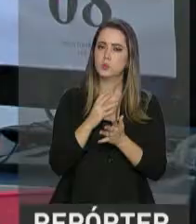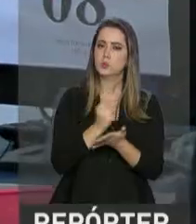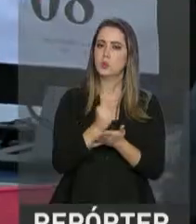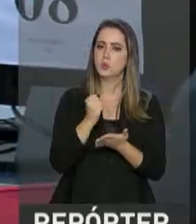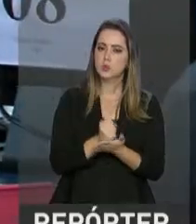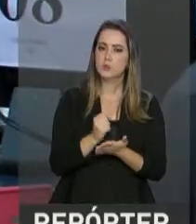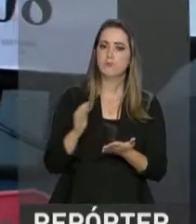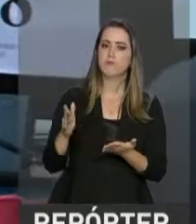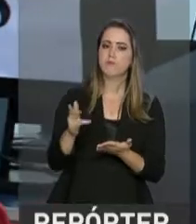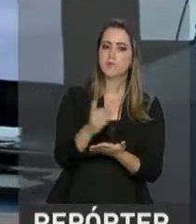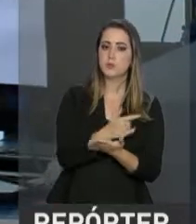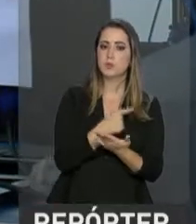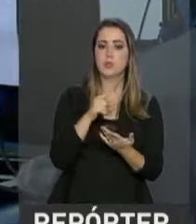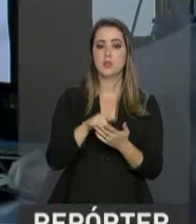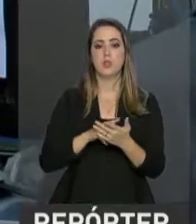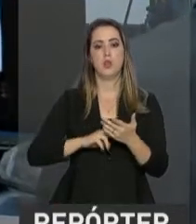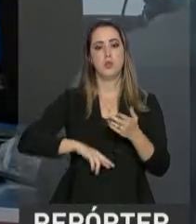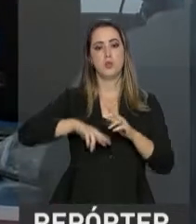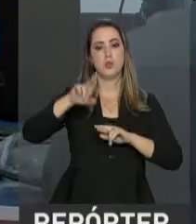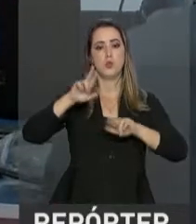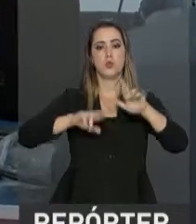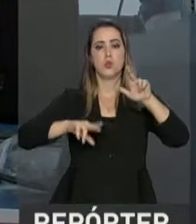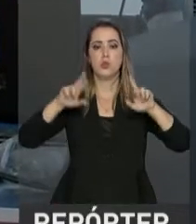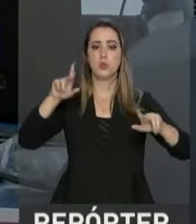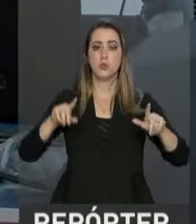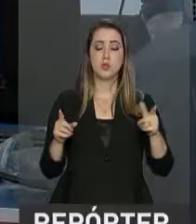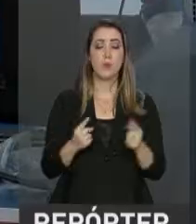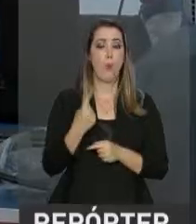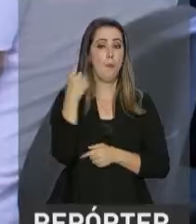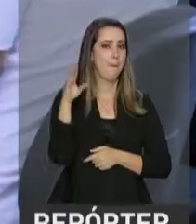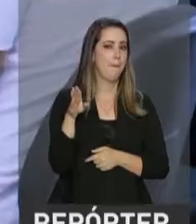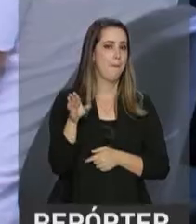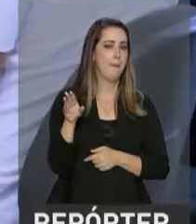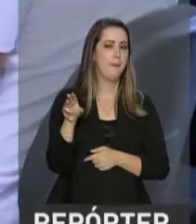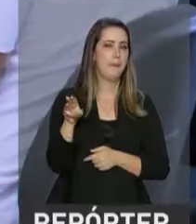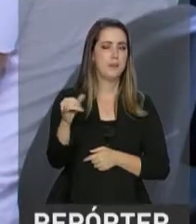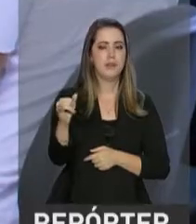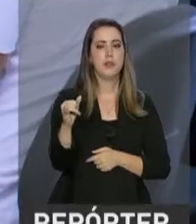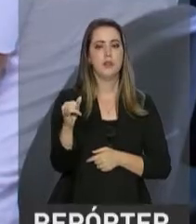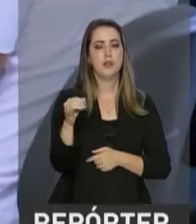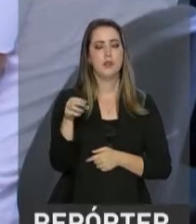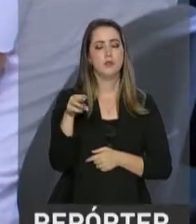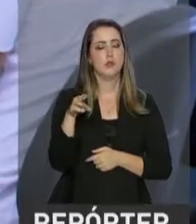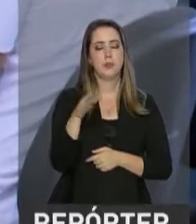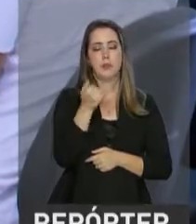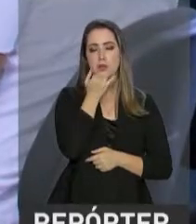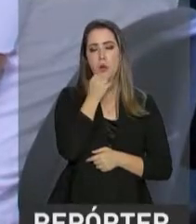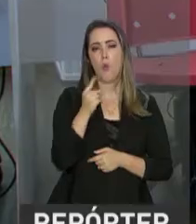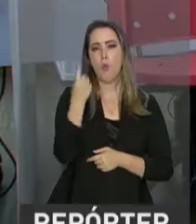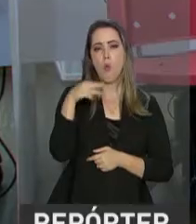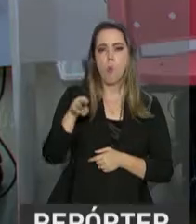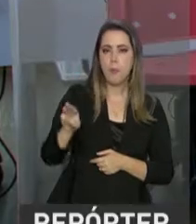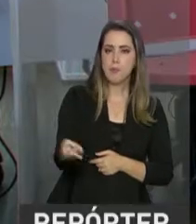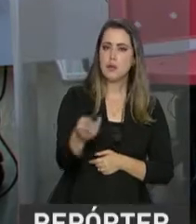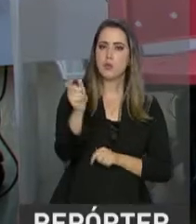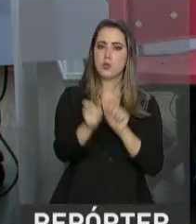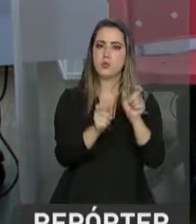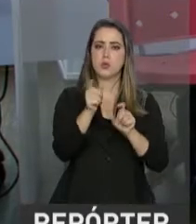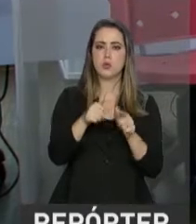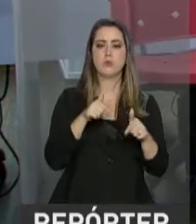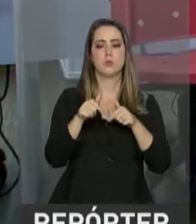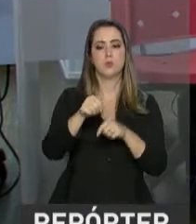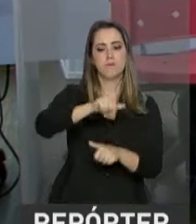ainda existe uma rotatividade de 1 milhão de empregos ou seja aqueles que não são ocupados por falta de